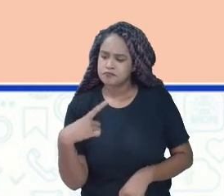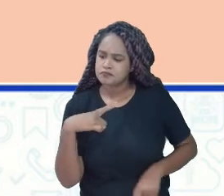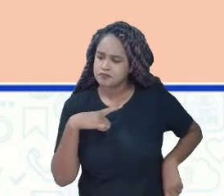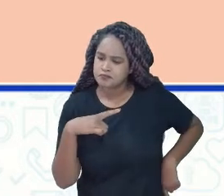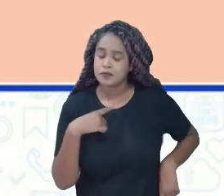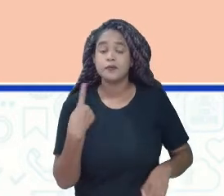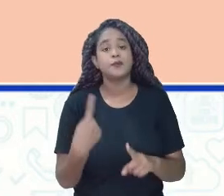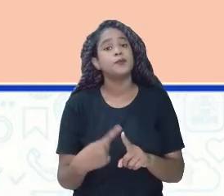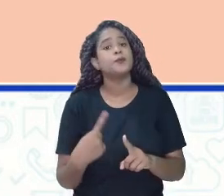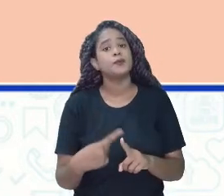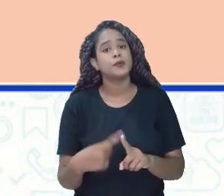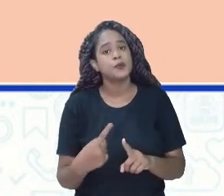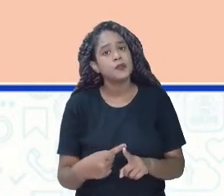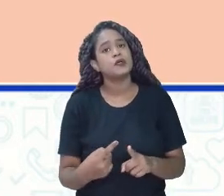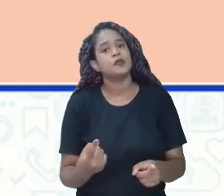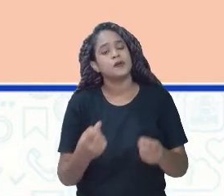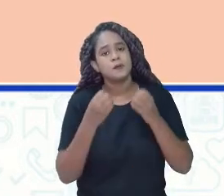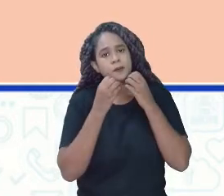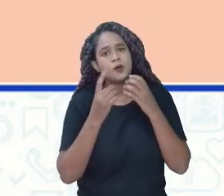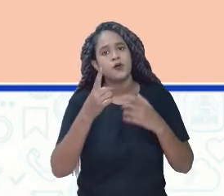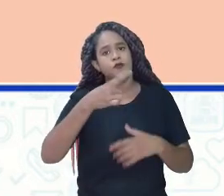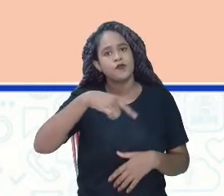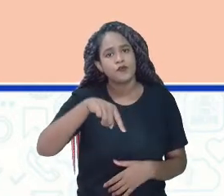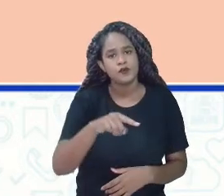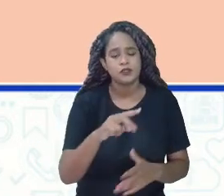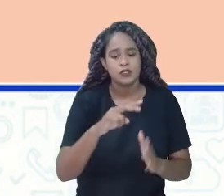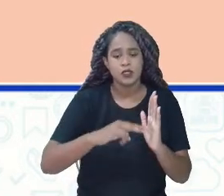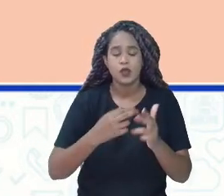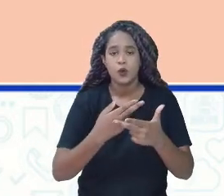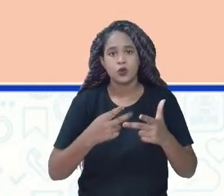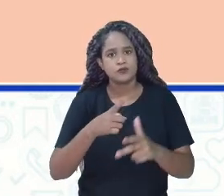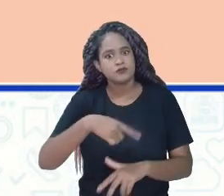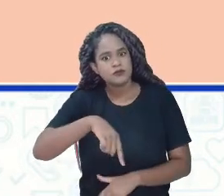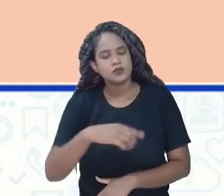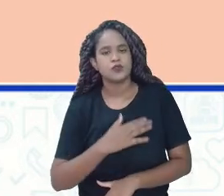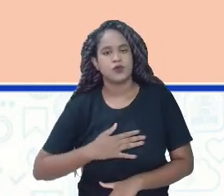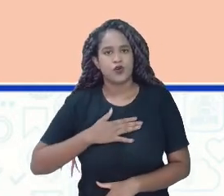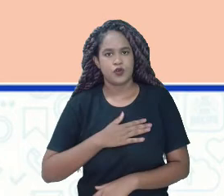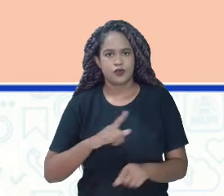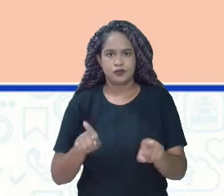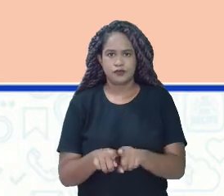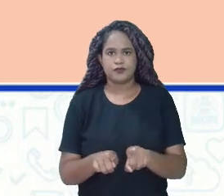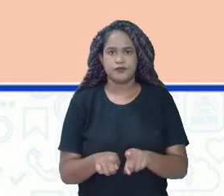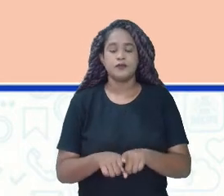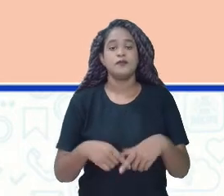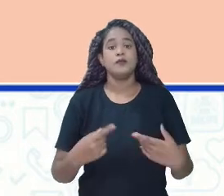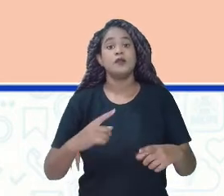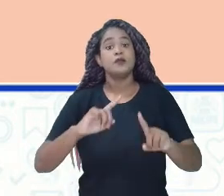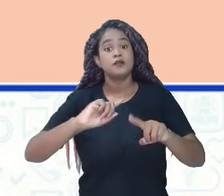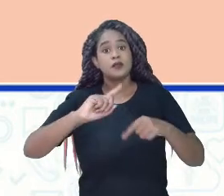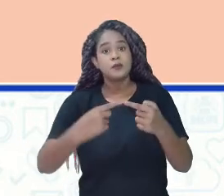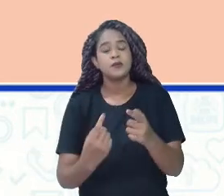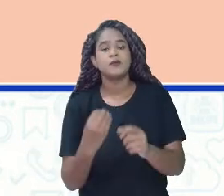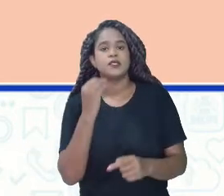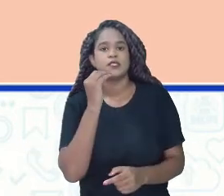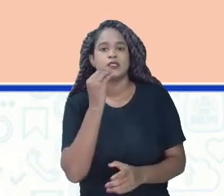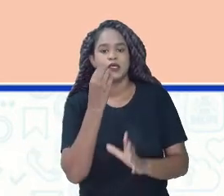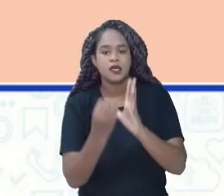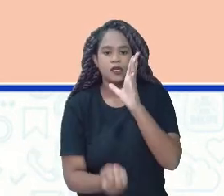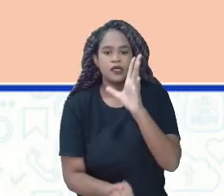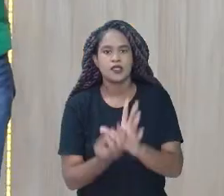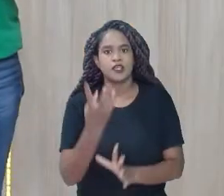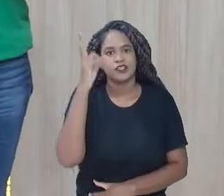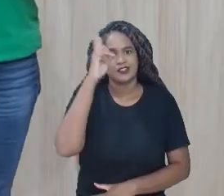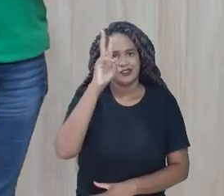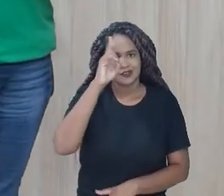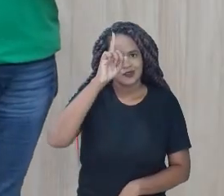é interessante isso. Você lê aquilo que interessa a você e depois tentar produzir a própria história, criar